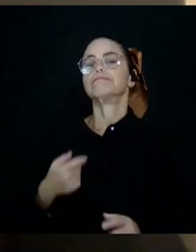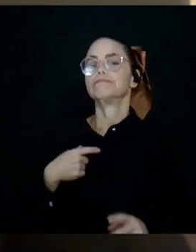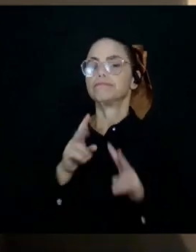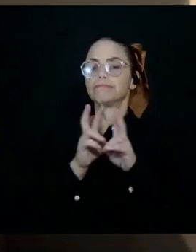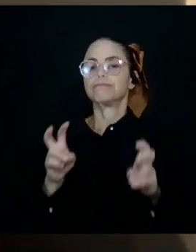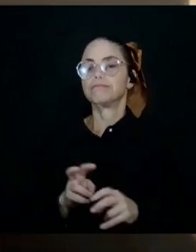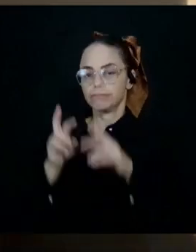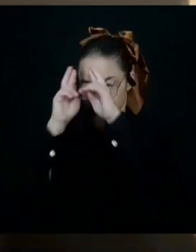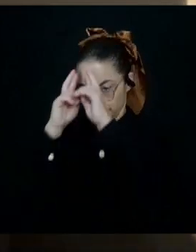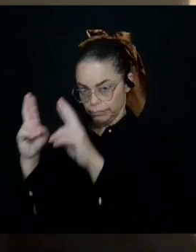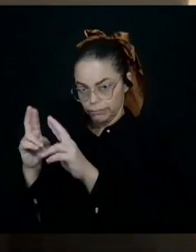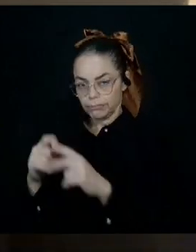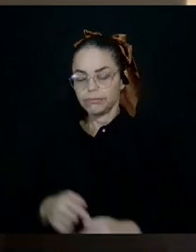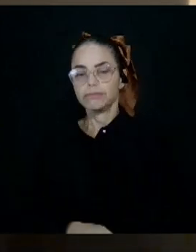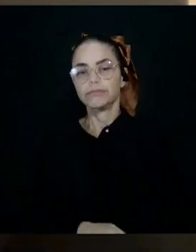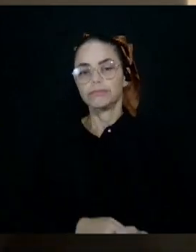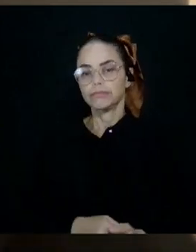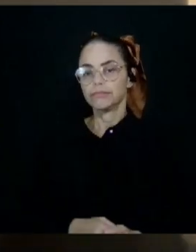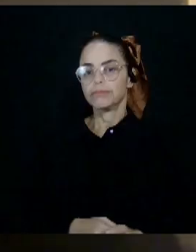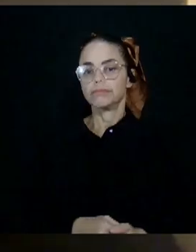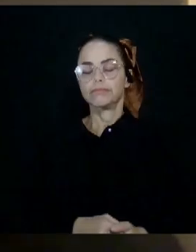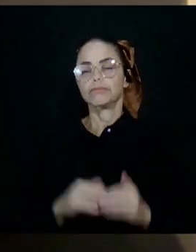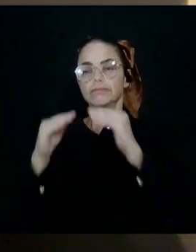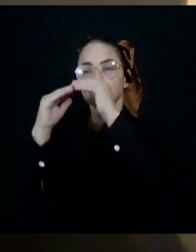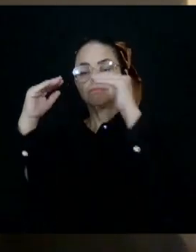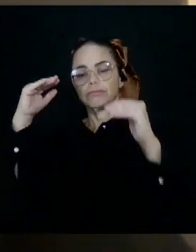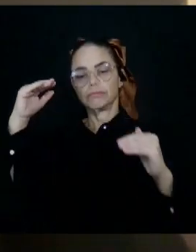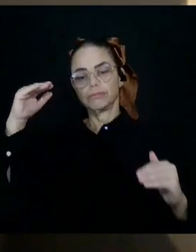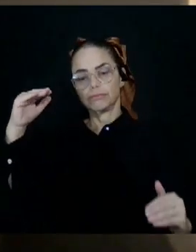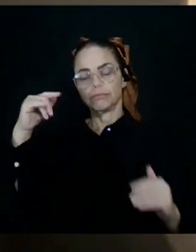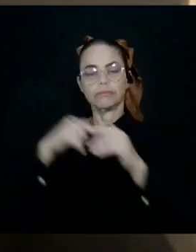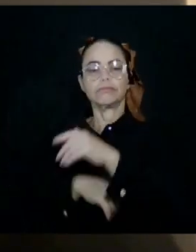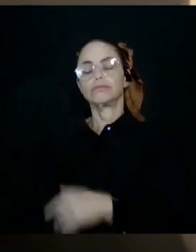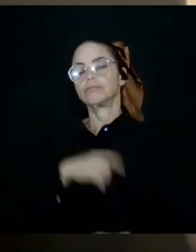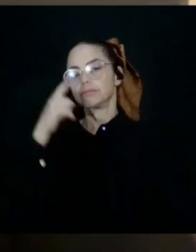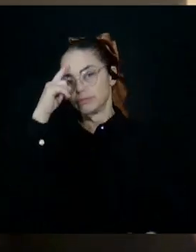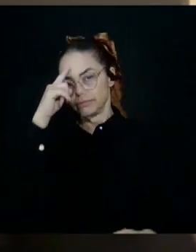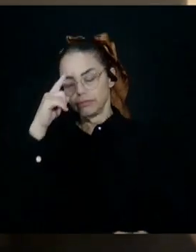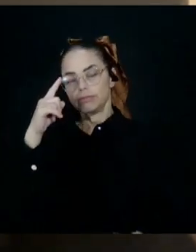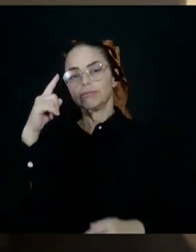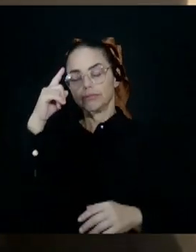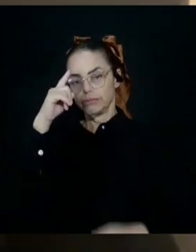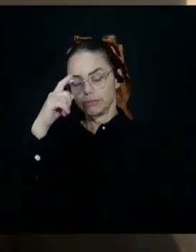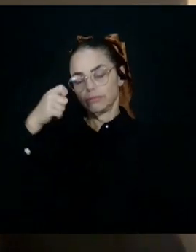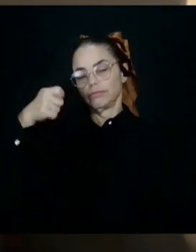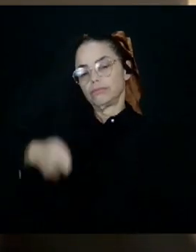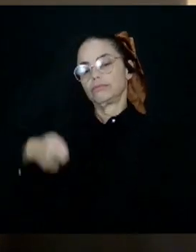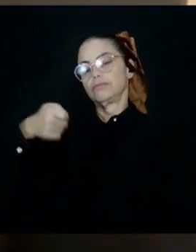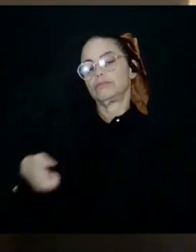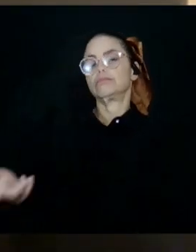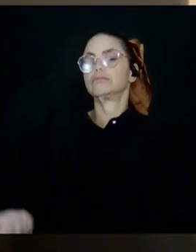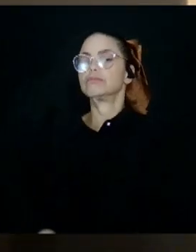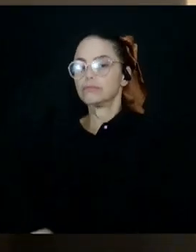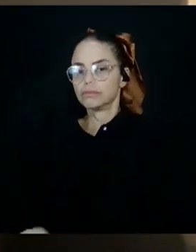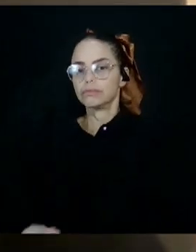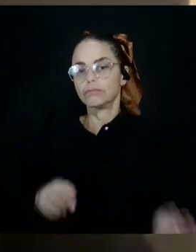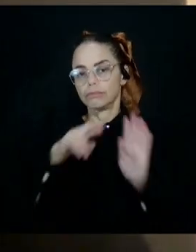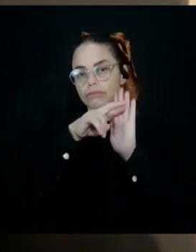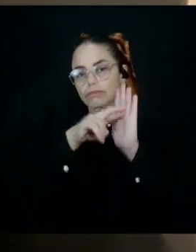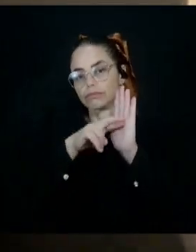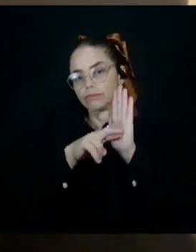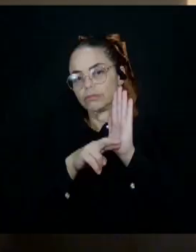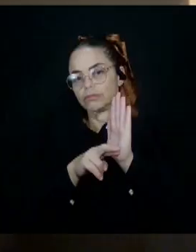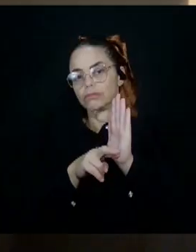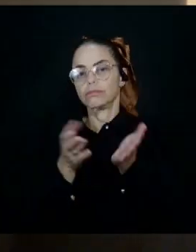Do respeito à hierarquia, do respeito à autoridade, da pessoa se impor de uma forma equilibrada, não